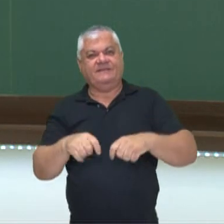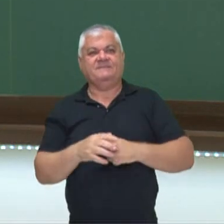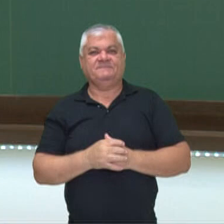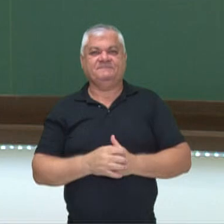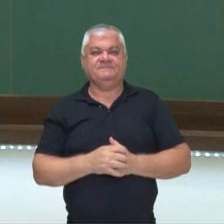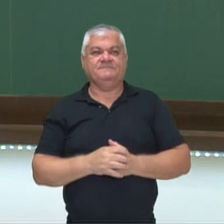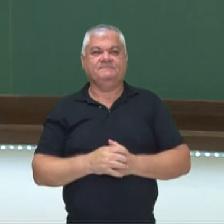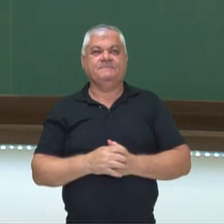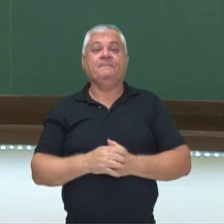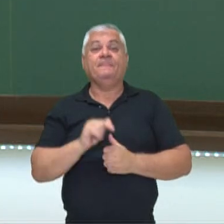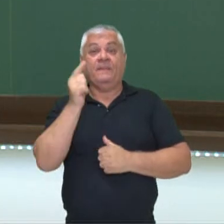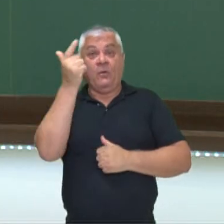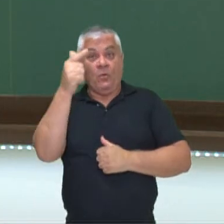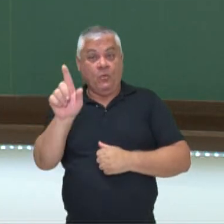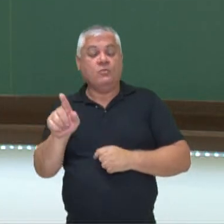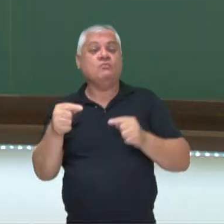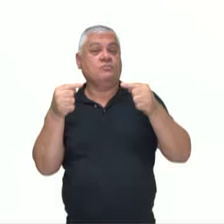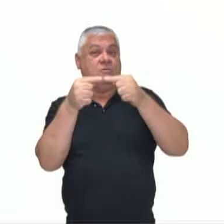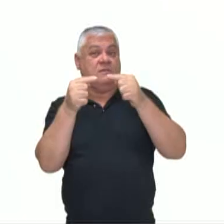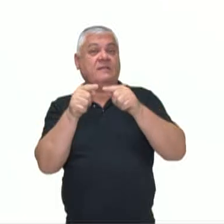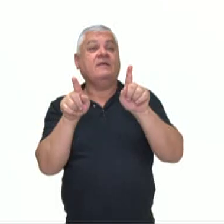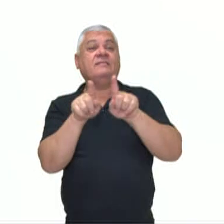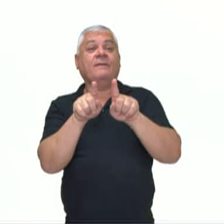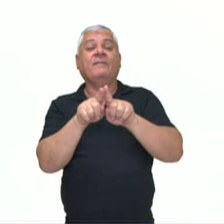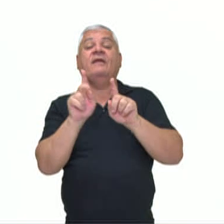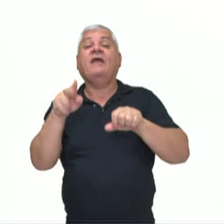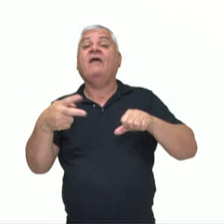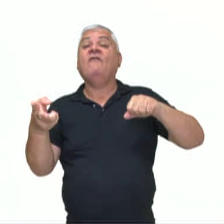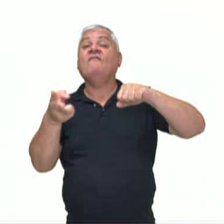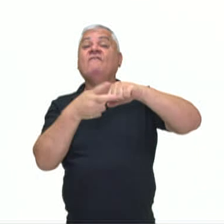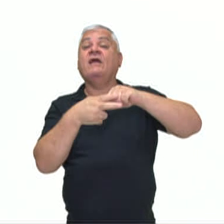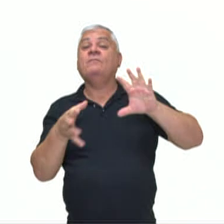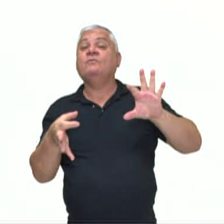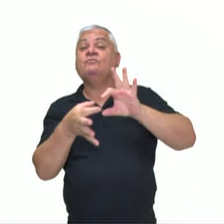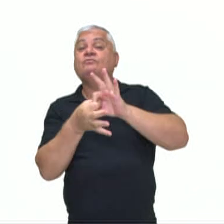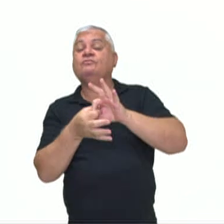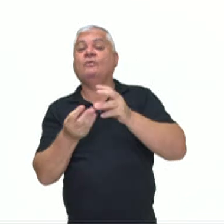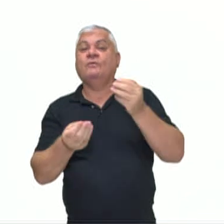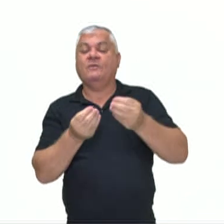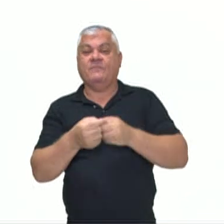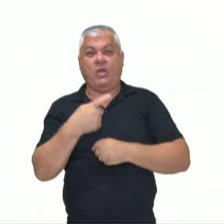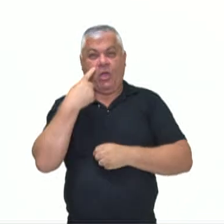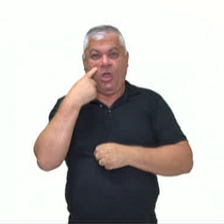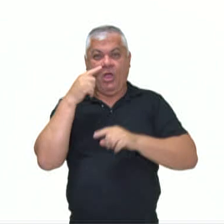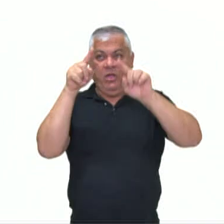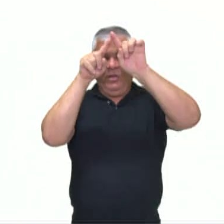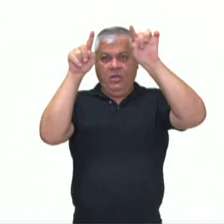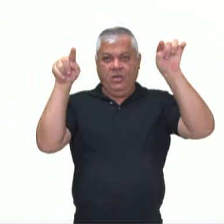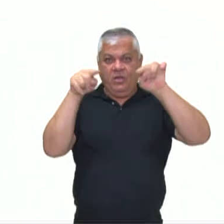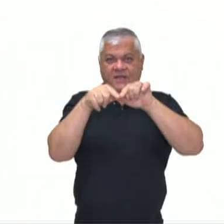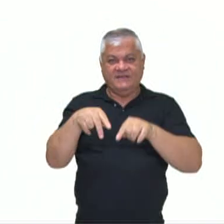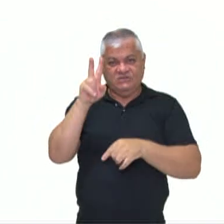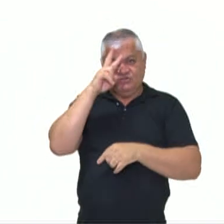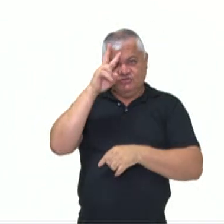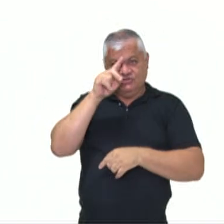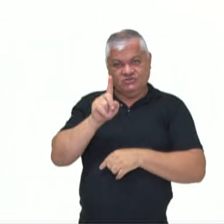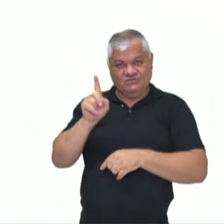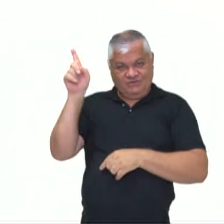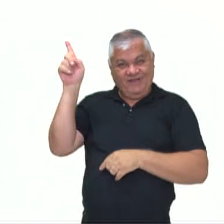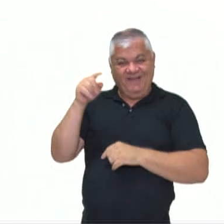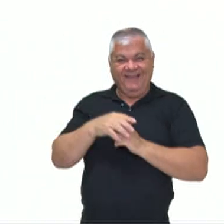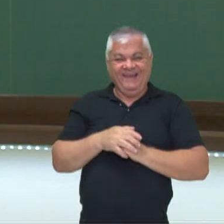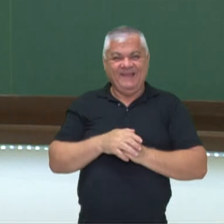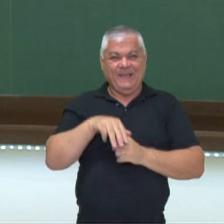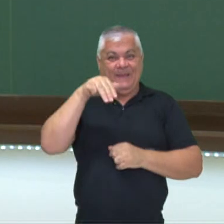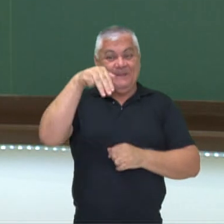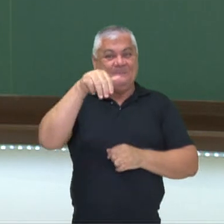ver? E a outra função, né, é ser flexionar os verbos. Então eu trouxe aqui uma historieta de Mafalda que diz o